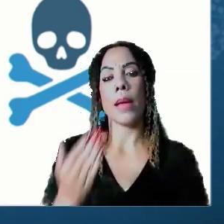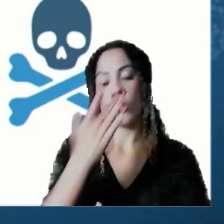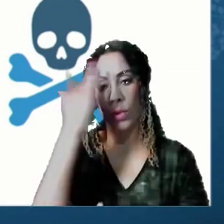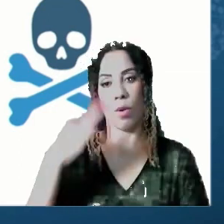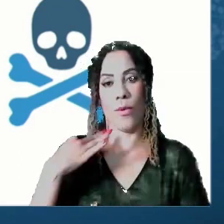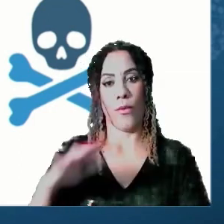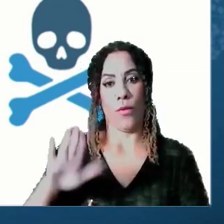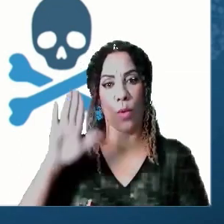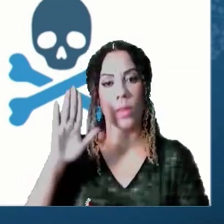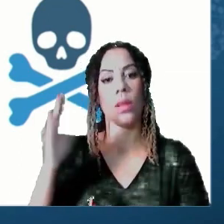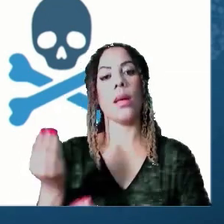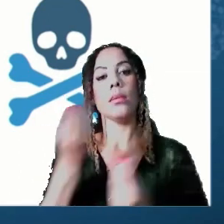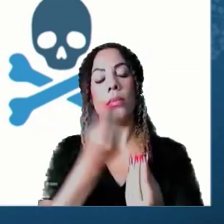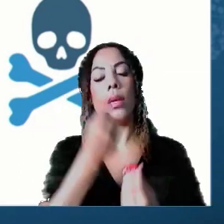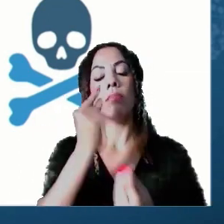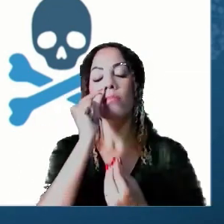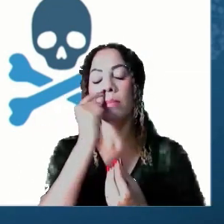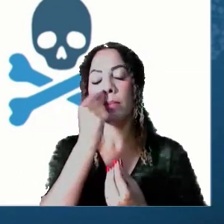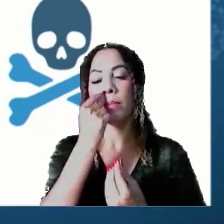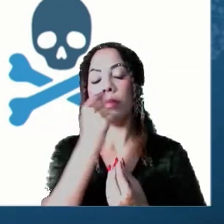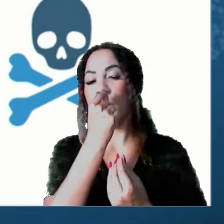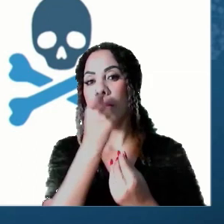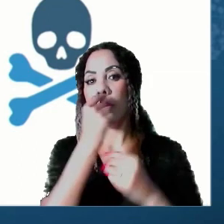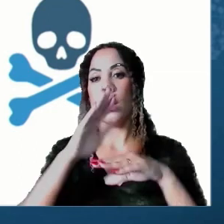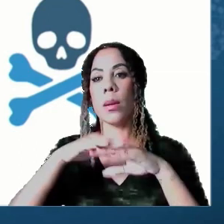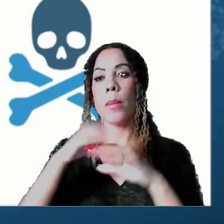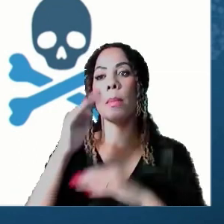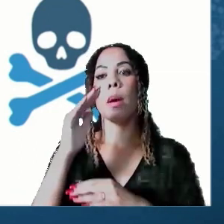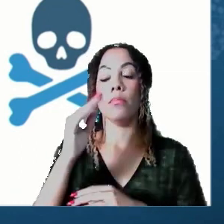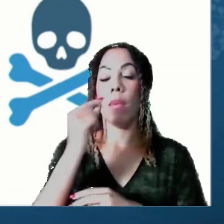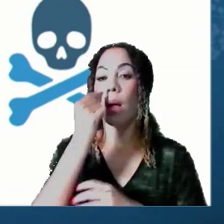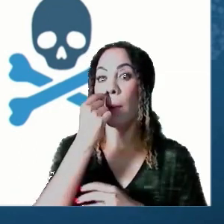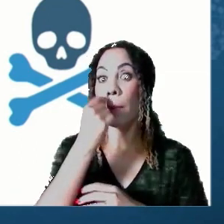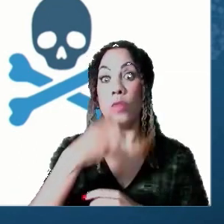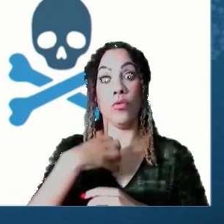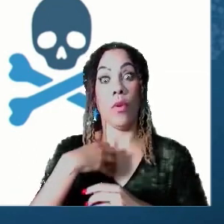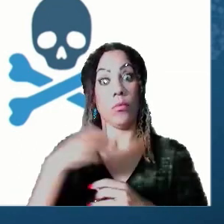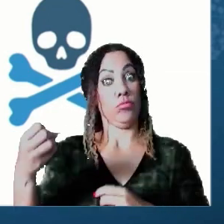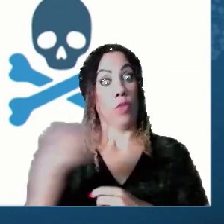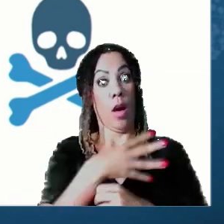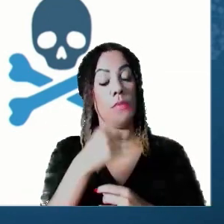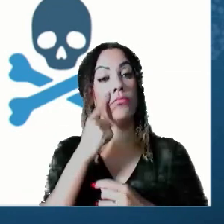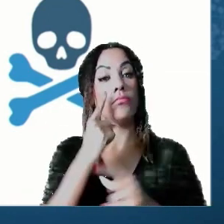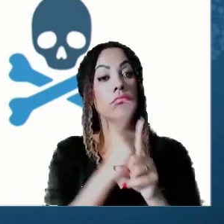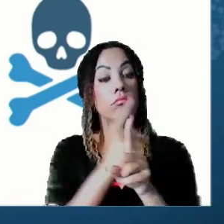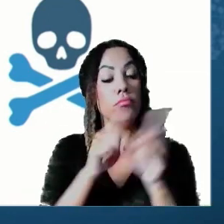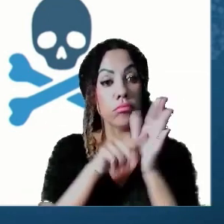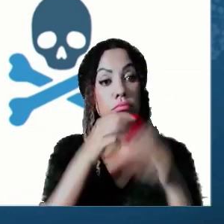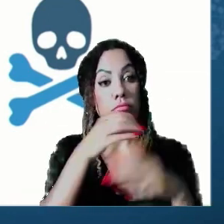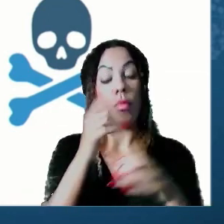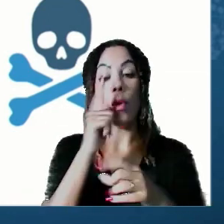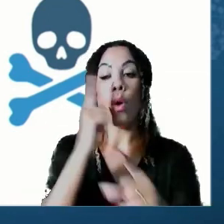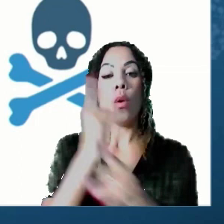enviassem esfregaços do próprio nariz. De uma maneira muito inovadora, tivemos o alto nível de proteção contra doenças